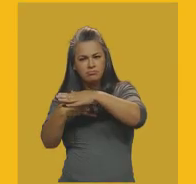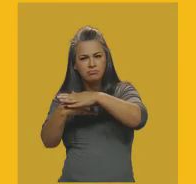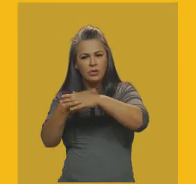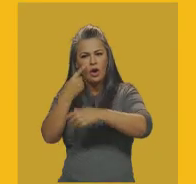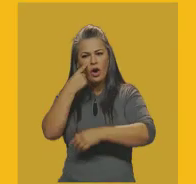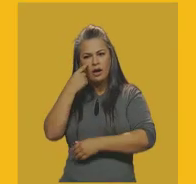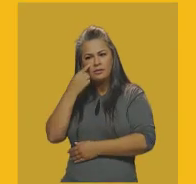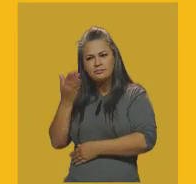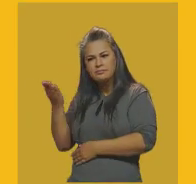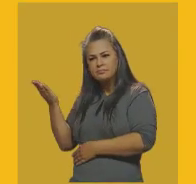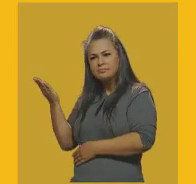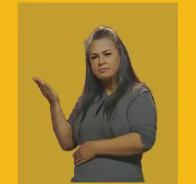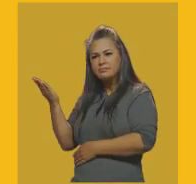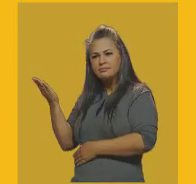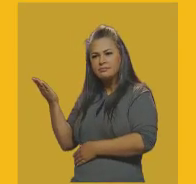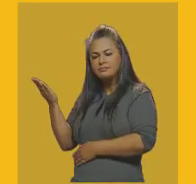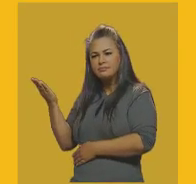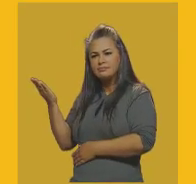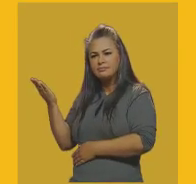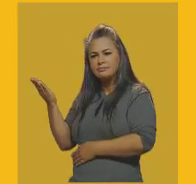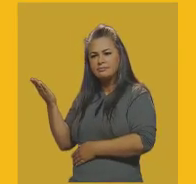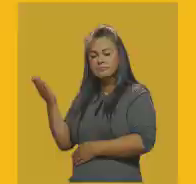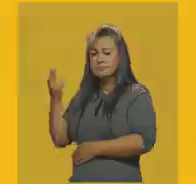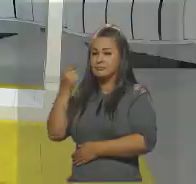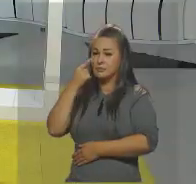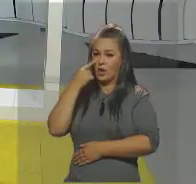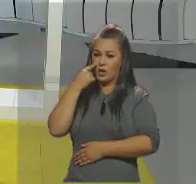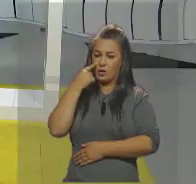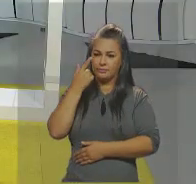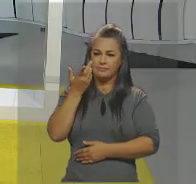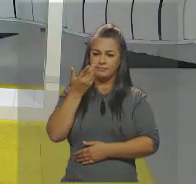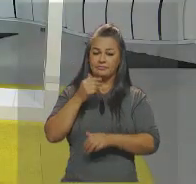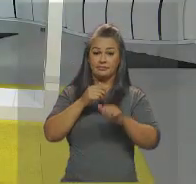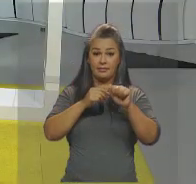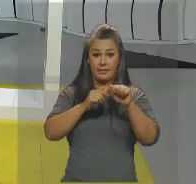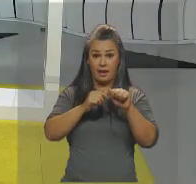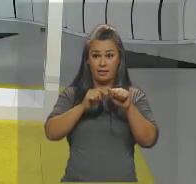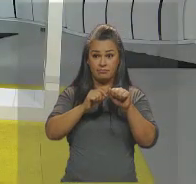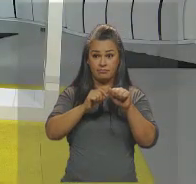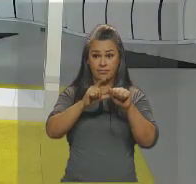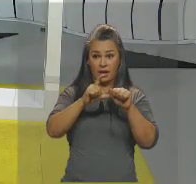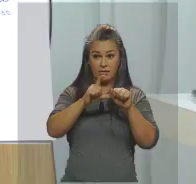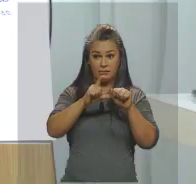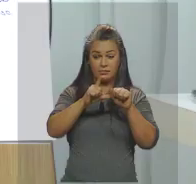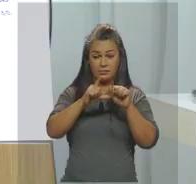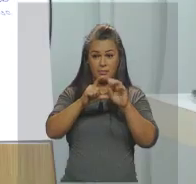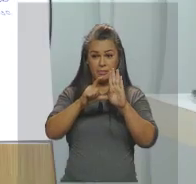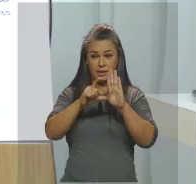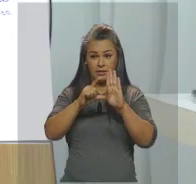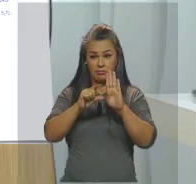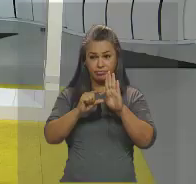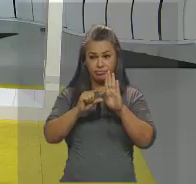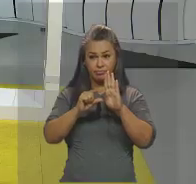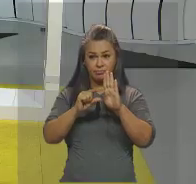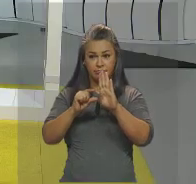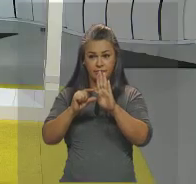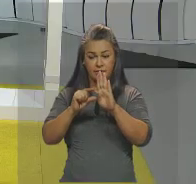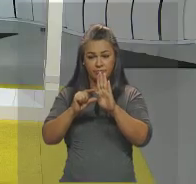9. Então, aqui, ó, Azão, traço, Bzinho, Bzinho,